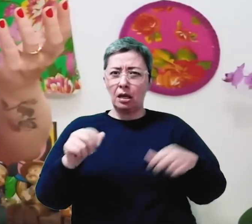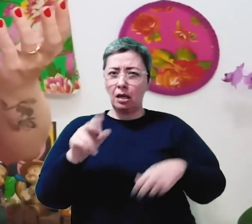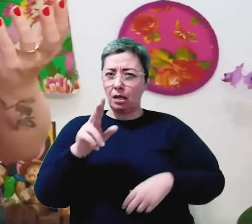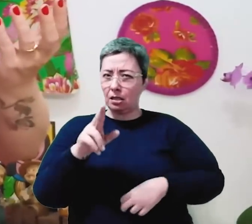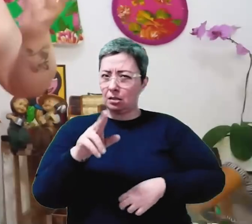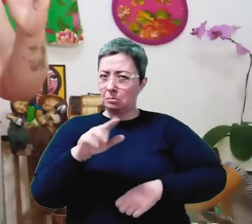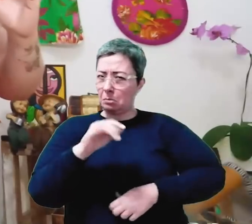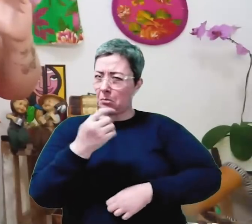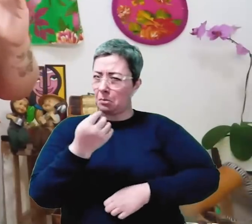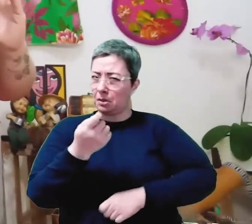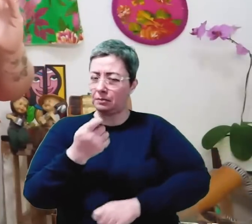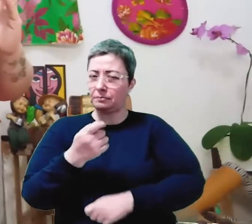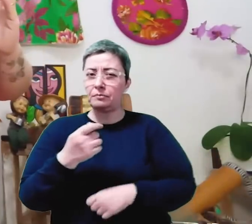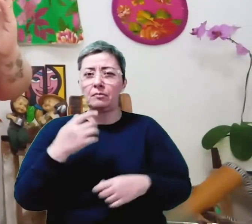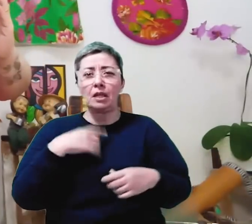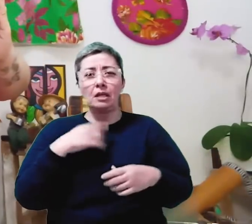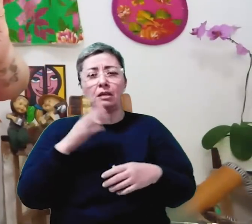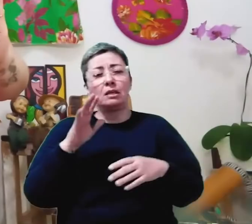assim: